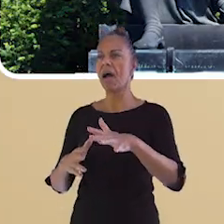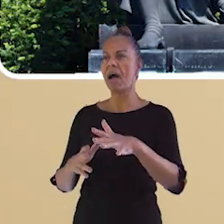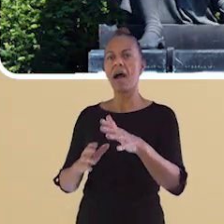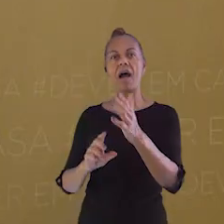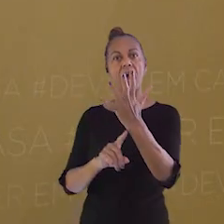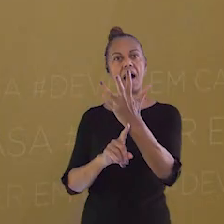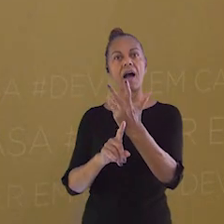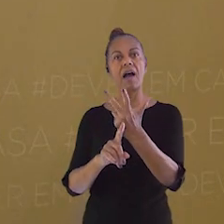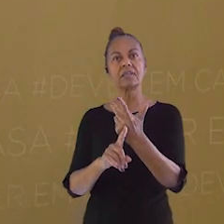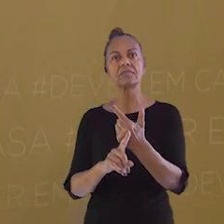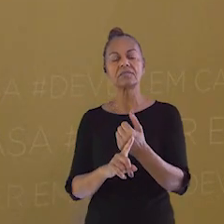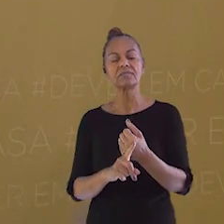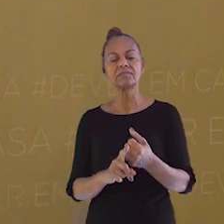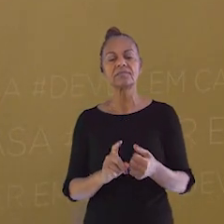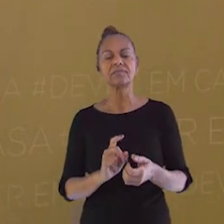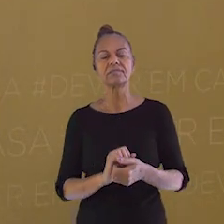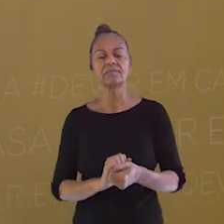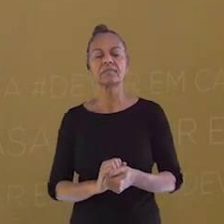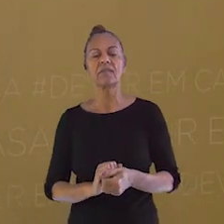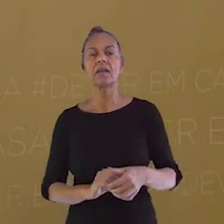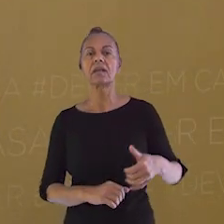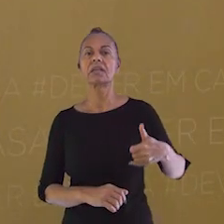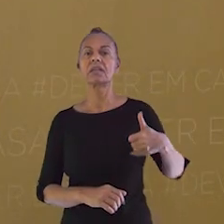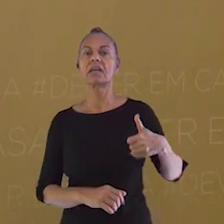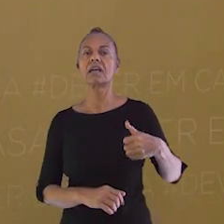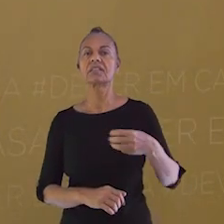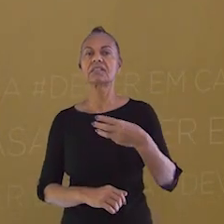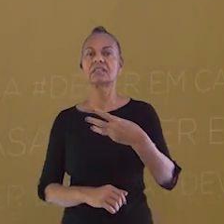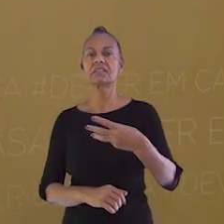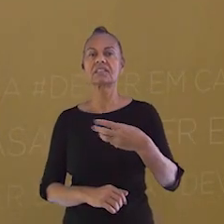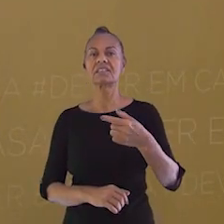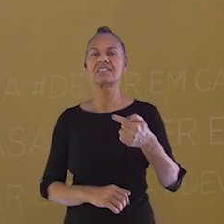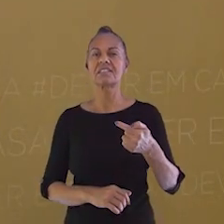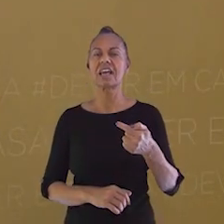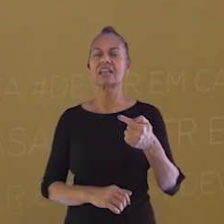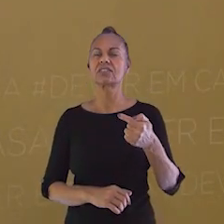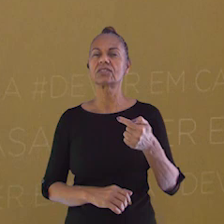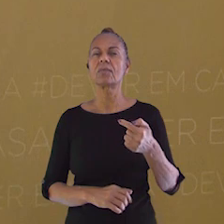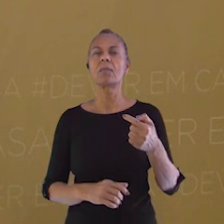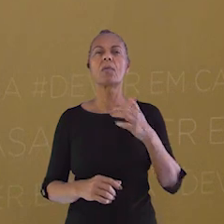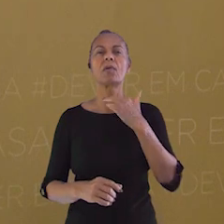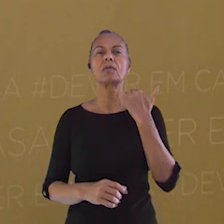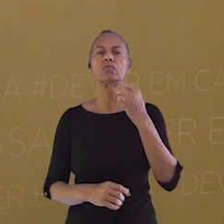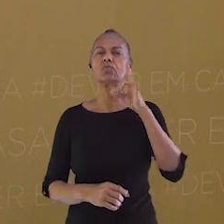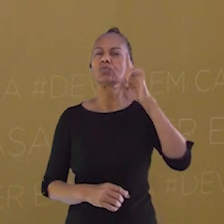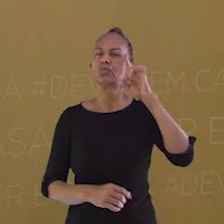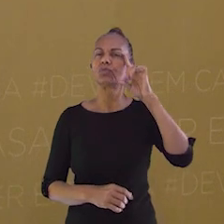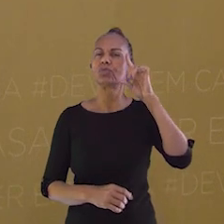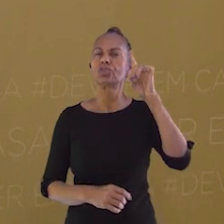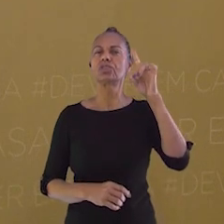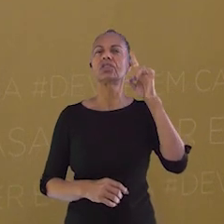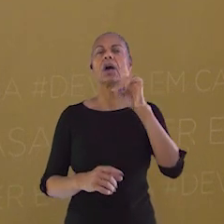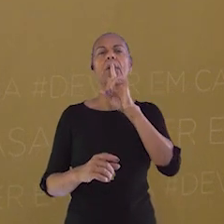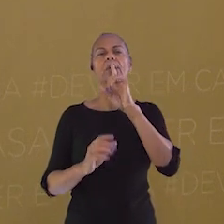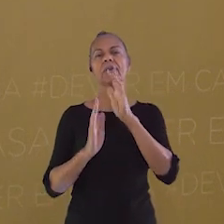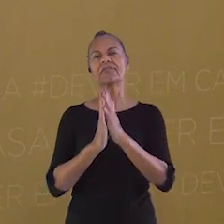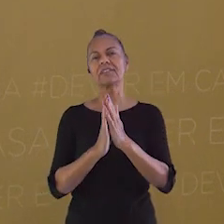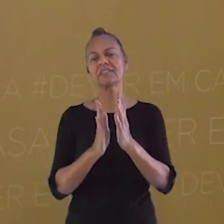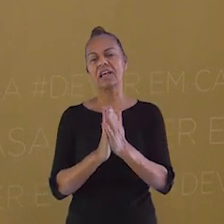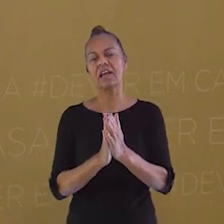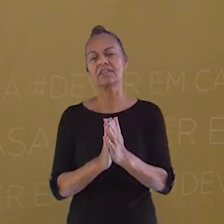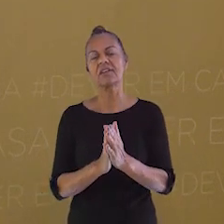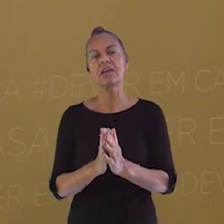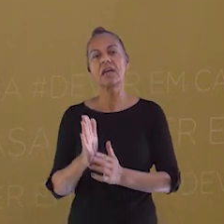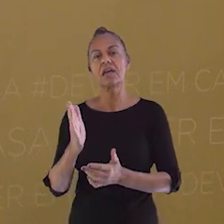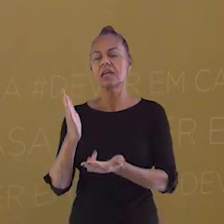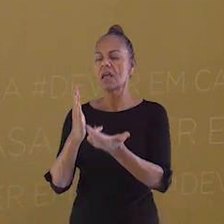época. Uma curiosidade é que ele morreu no dia do seu aniversário de 37 anos, 6 de abril de